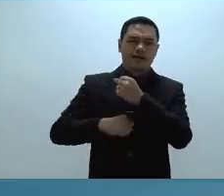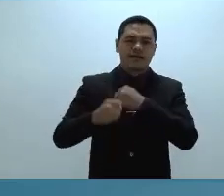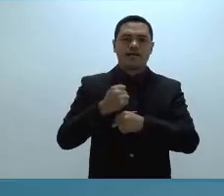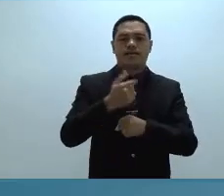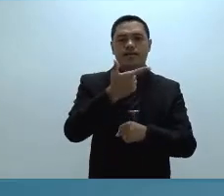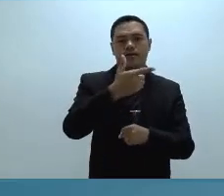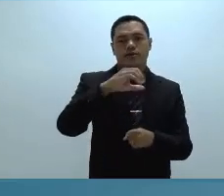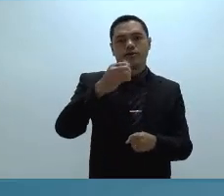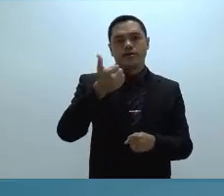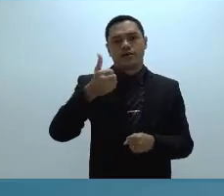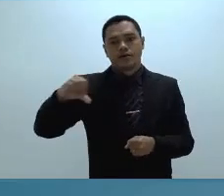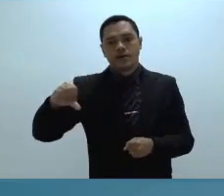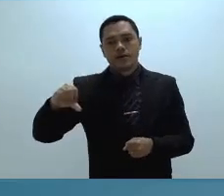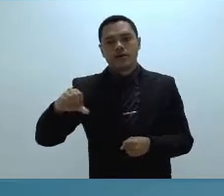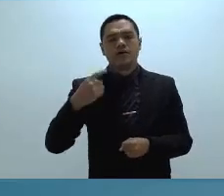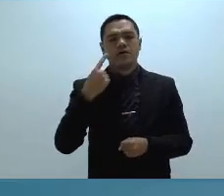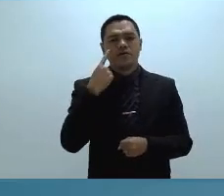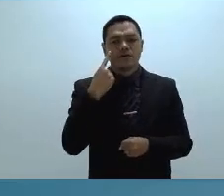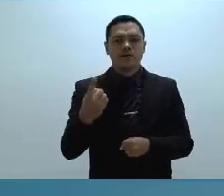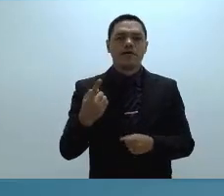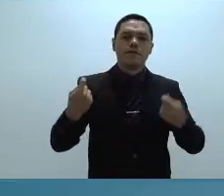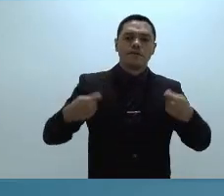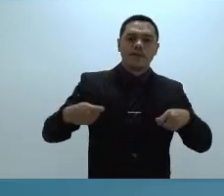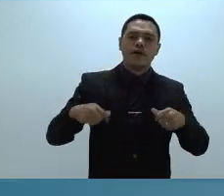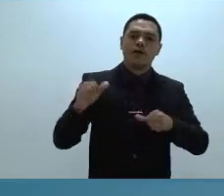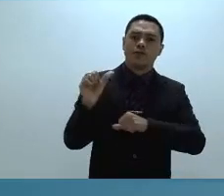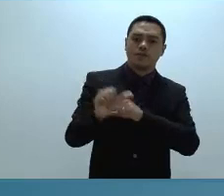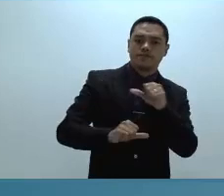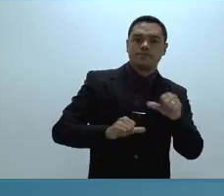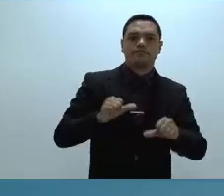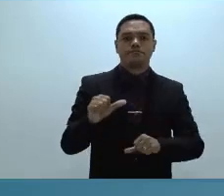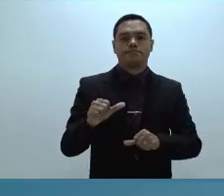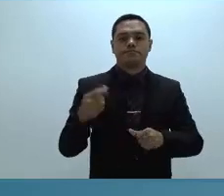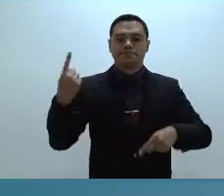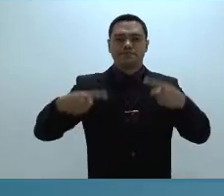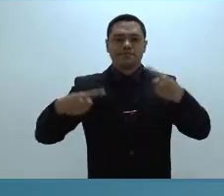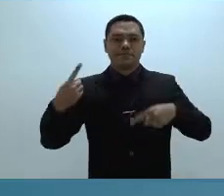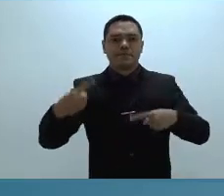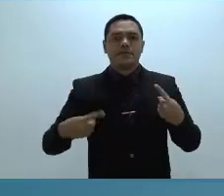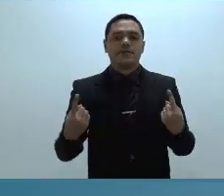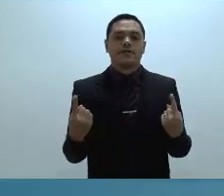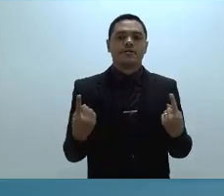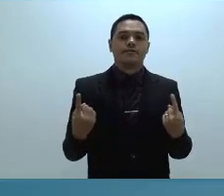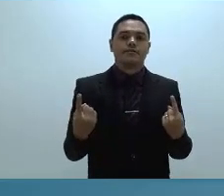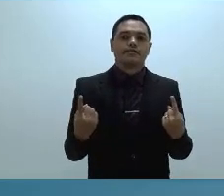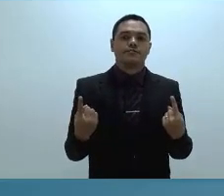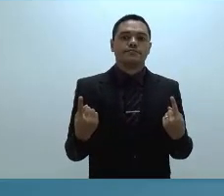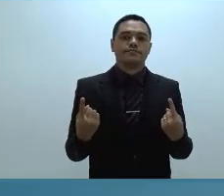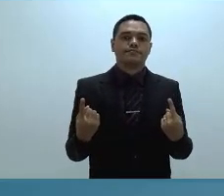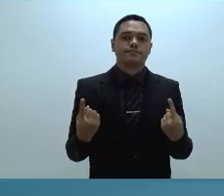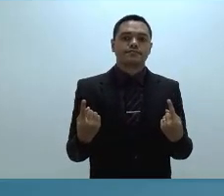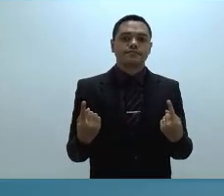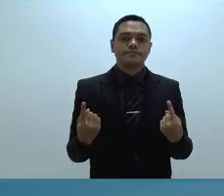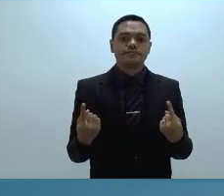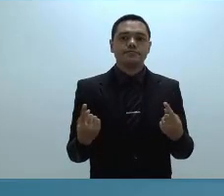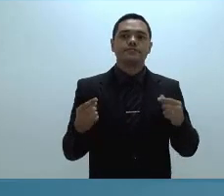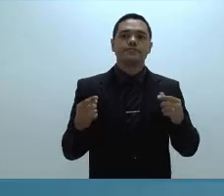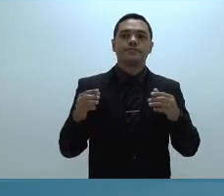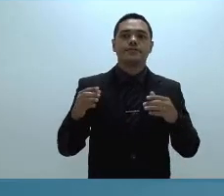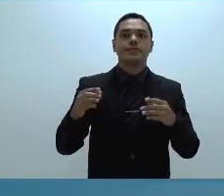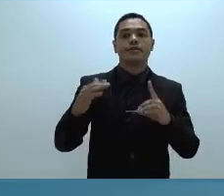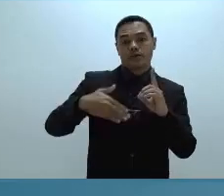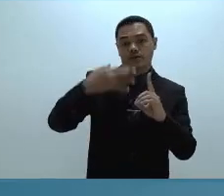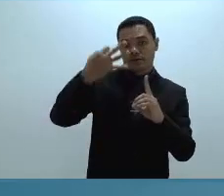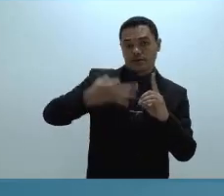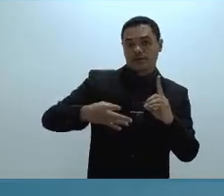prenúncio da necessidade de se enfrentar completamente a controvérsia sobre a competência, pois os eminentes desembargadores